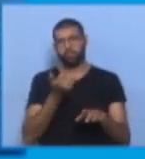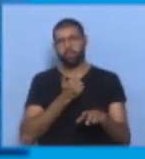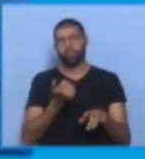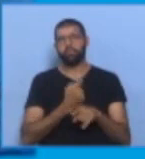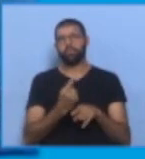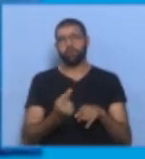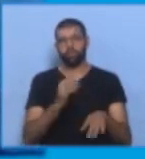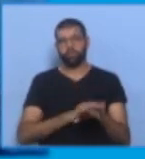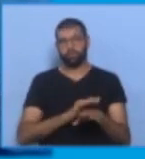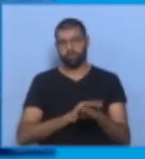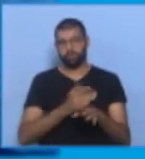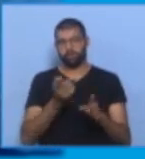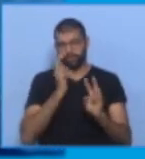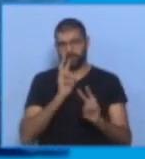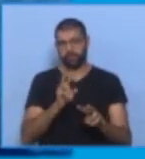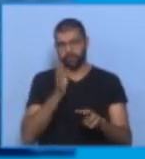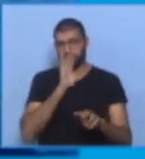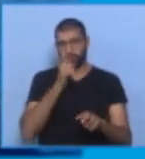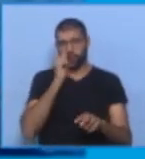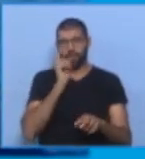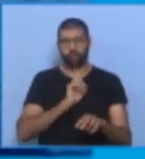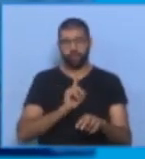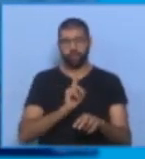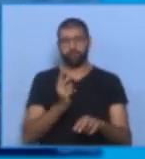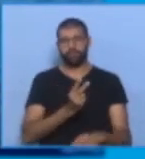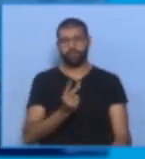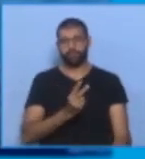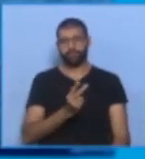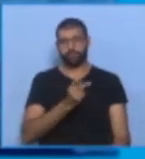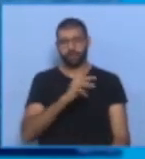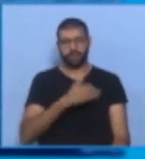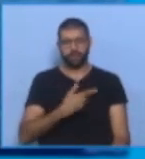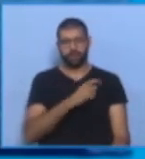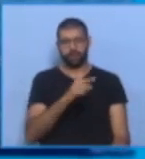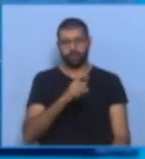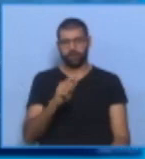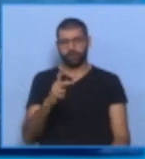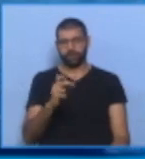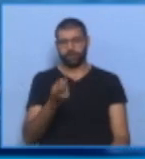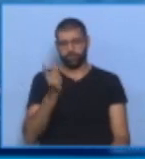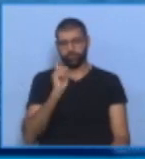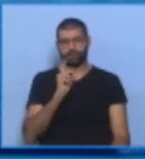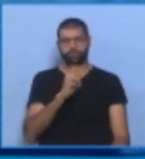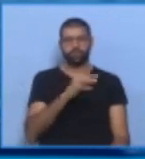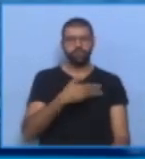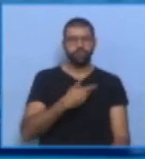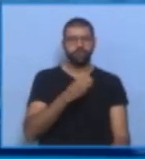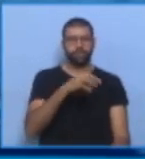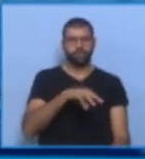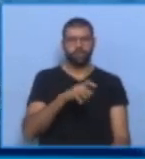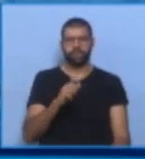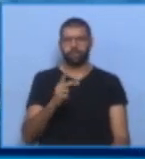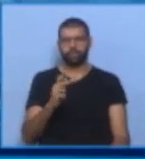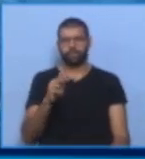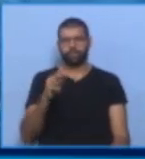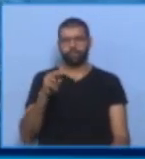porquê? Porque, veja, quando o homem e a mulher, que obviamente não são Adão e Eva, são um Adam e uma Eva, que